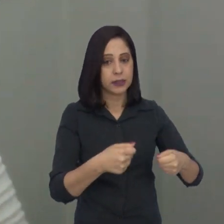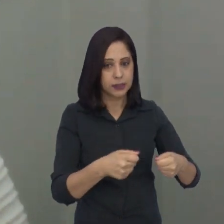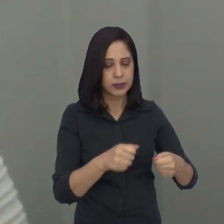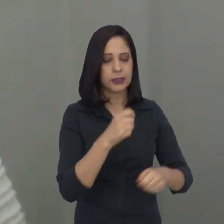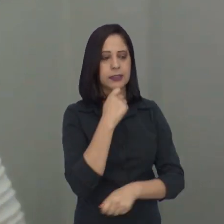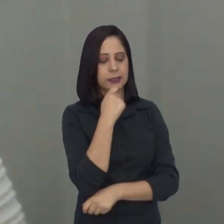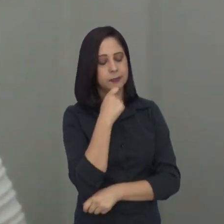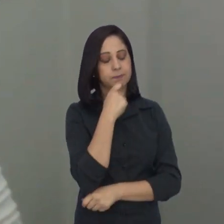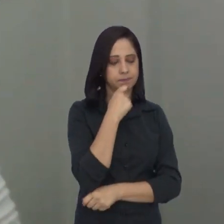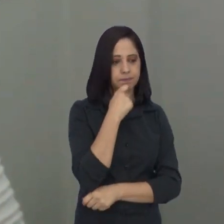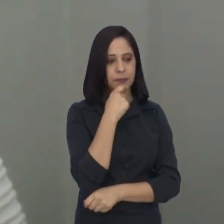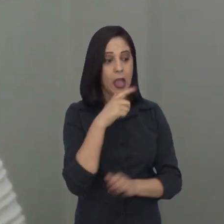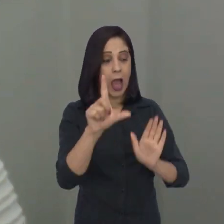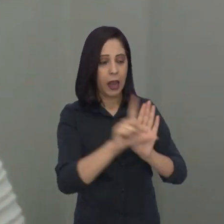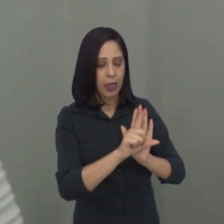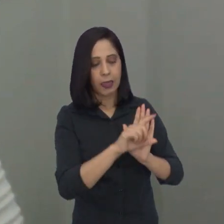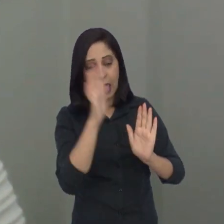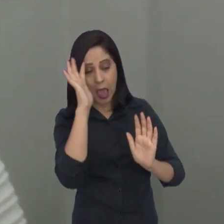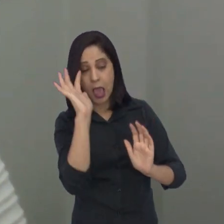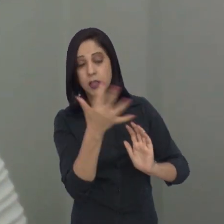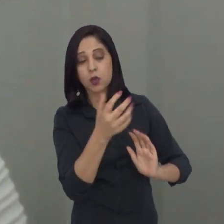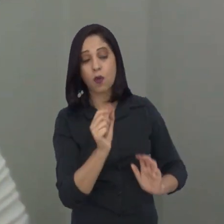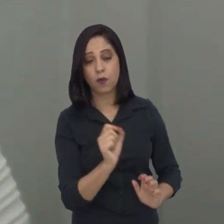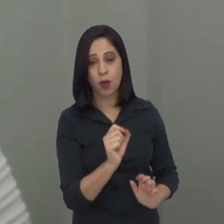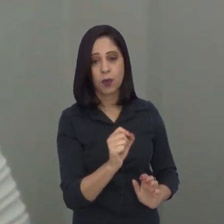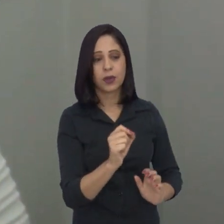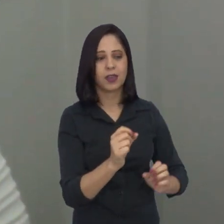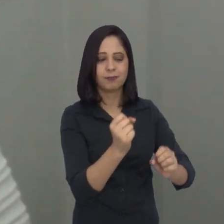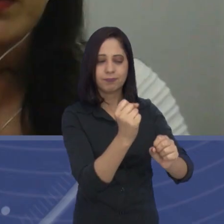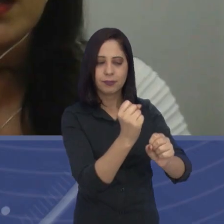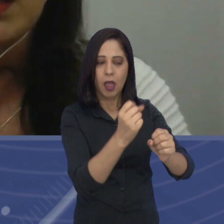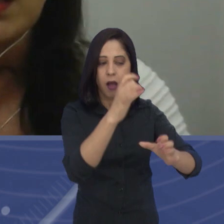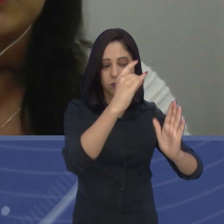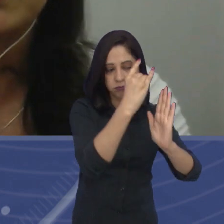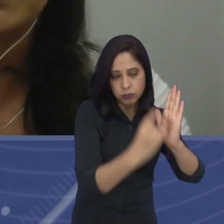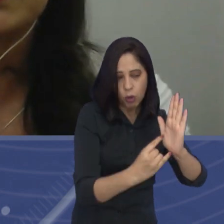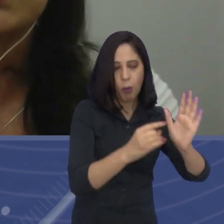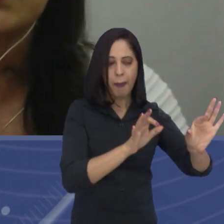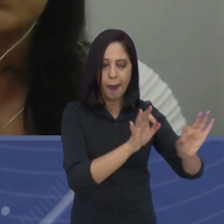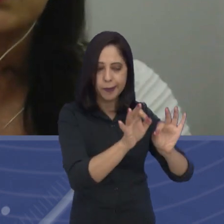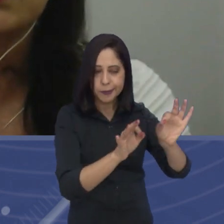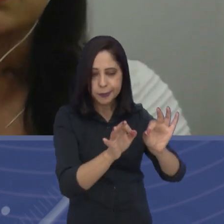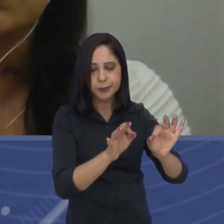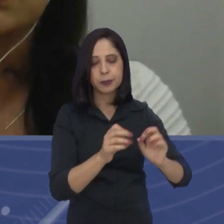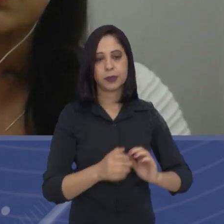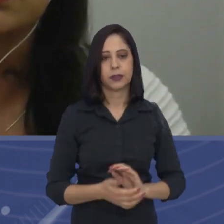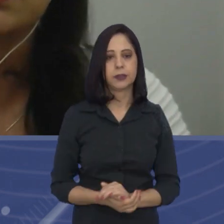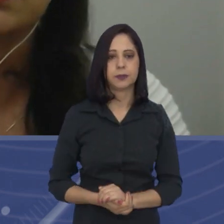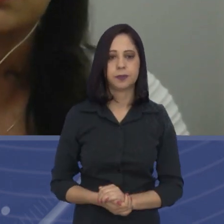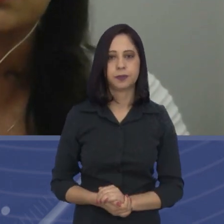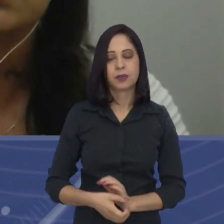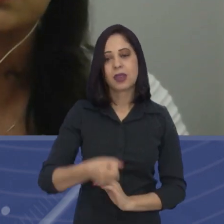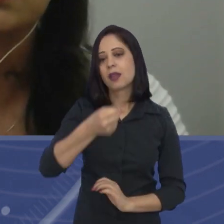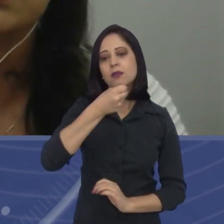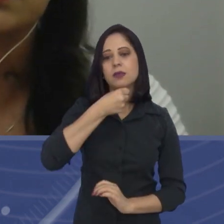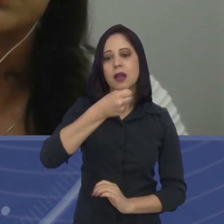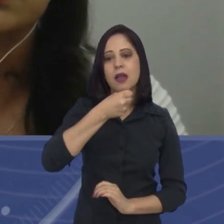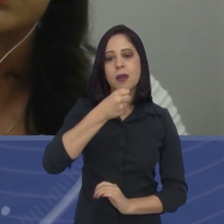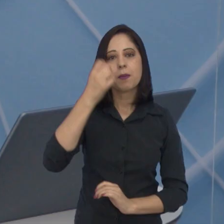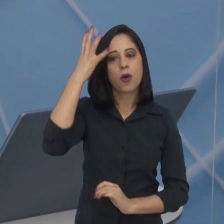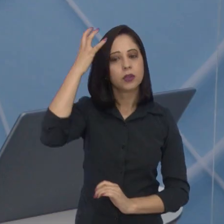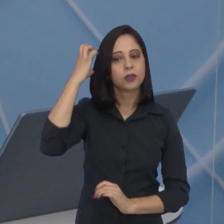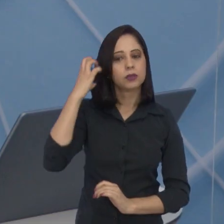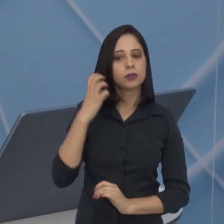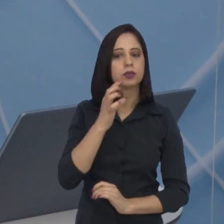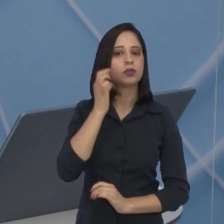solução para esses casos. Sim. Olha só, gente, a repórter Fernanda Santos,